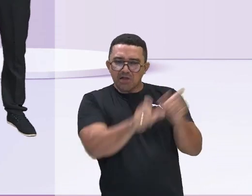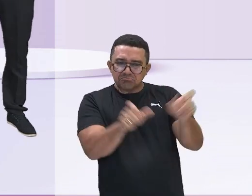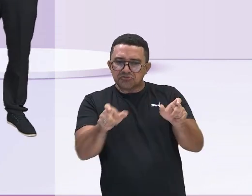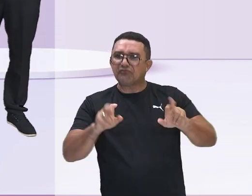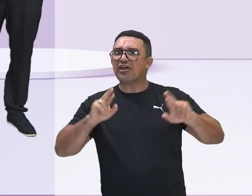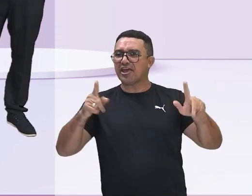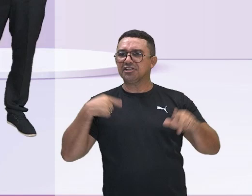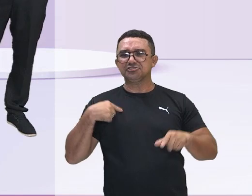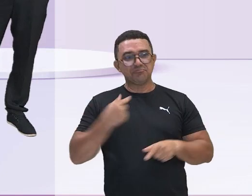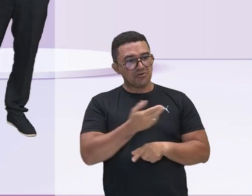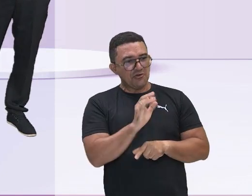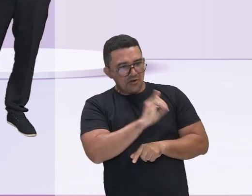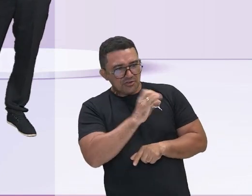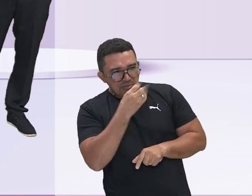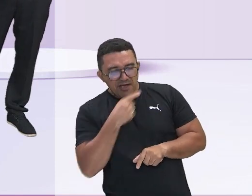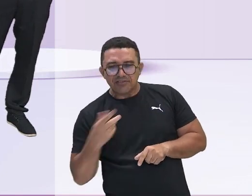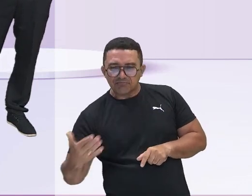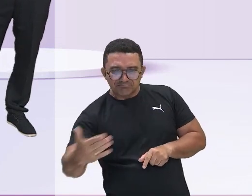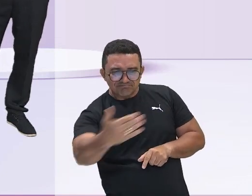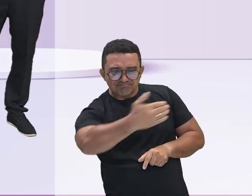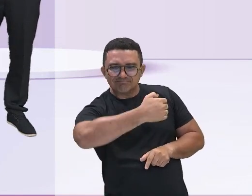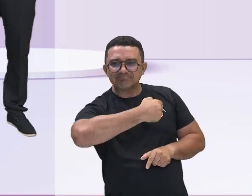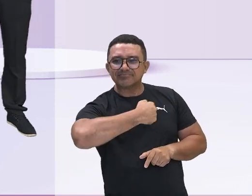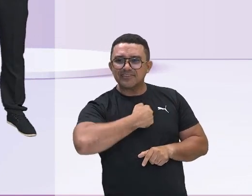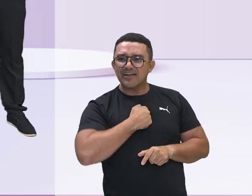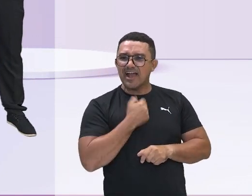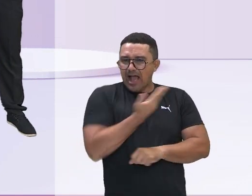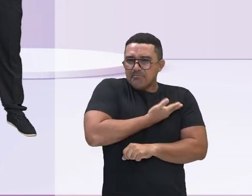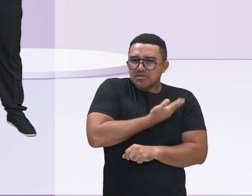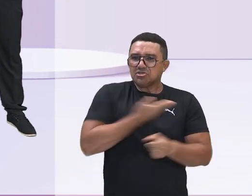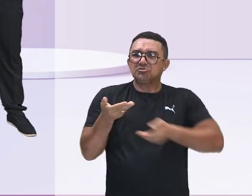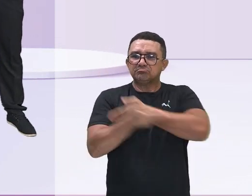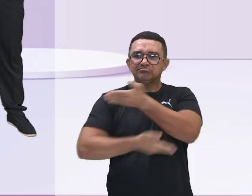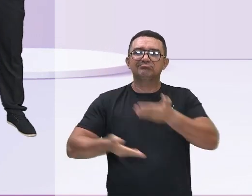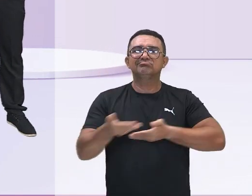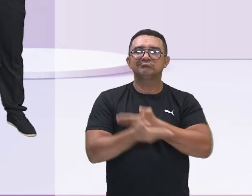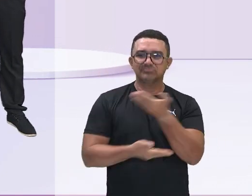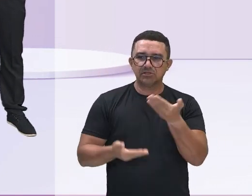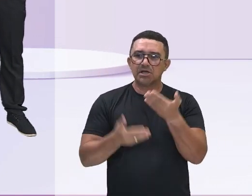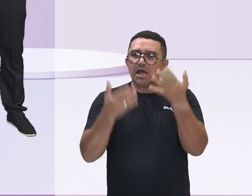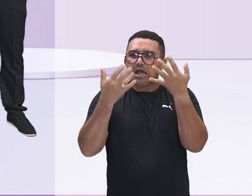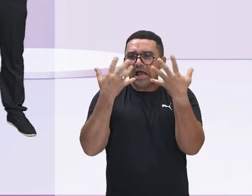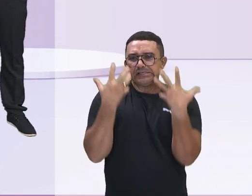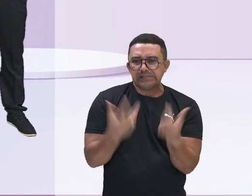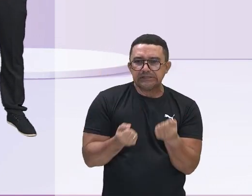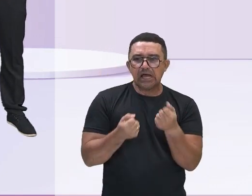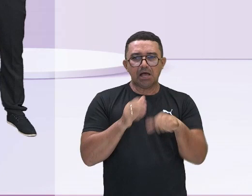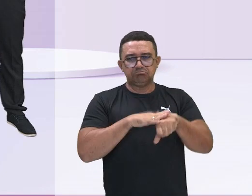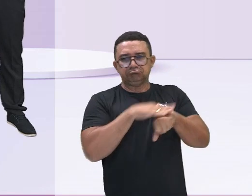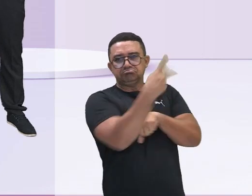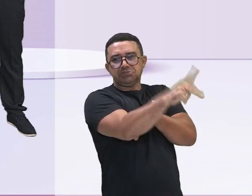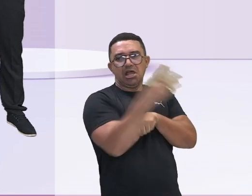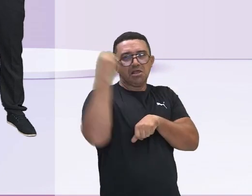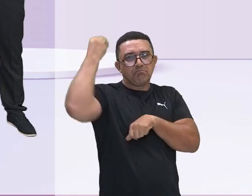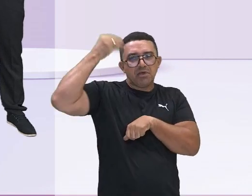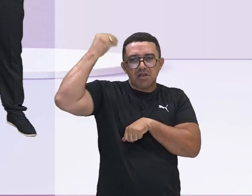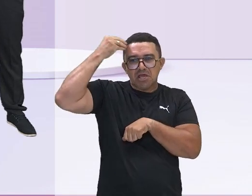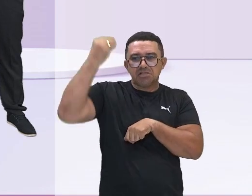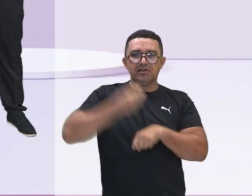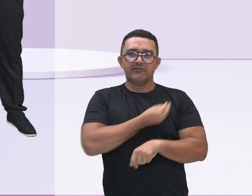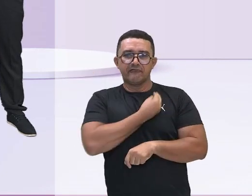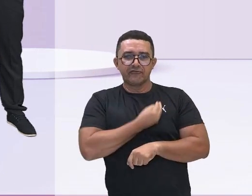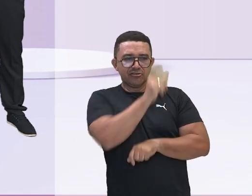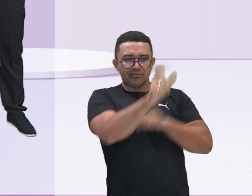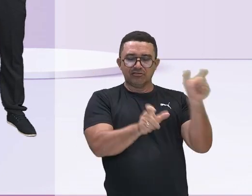habilidades, respeitando sua identidade e suas vivências, tá? Isso é respeito de verdade. Quando a